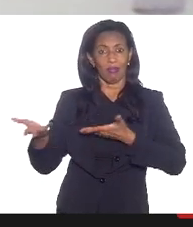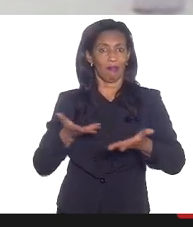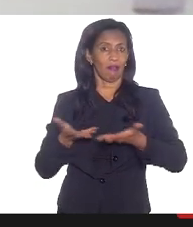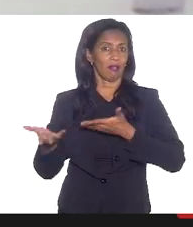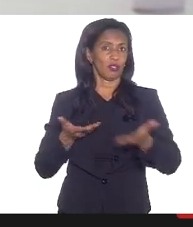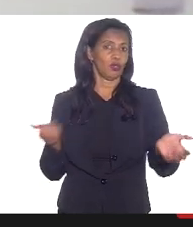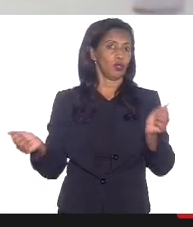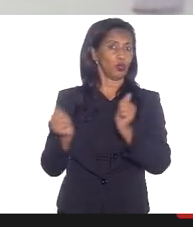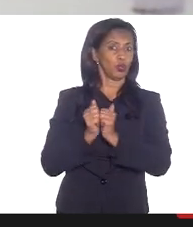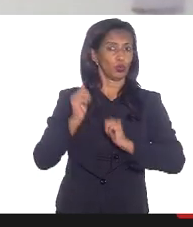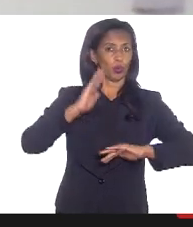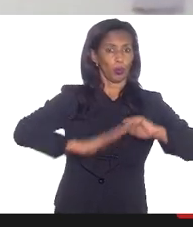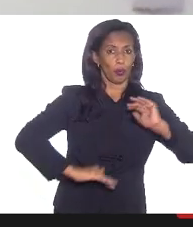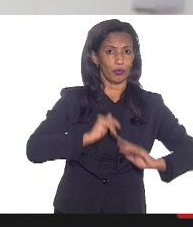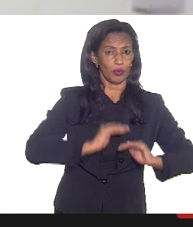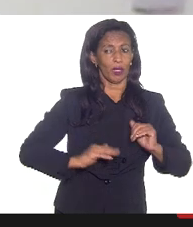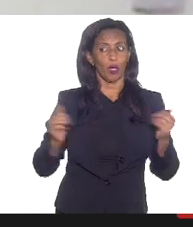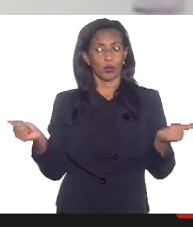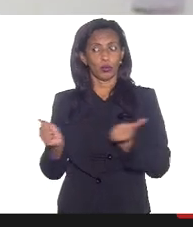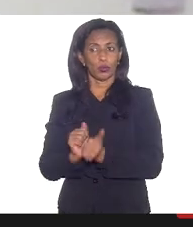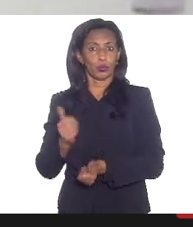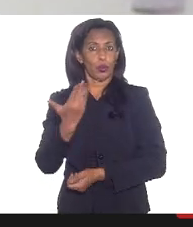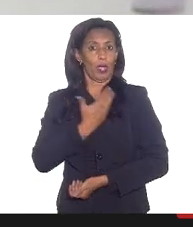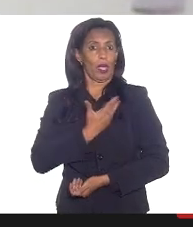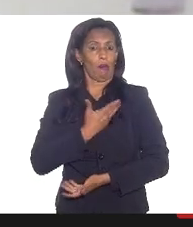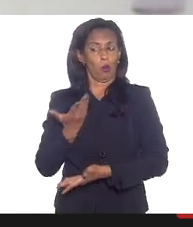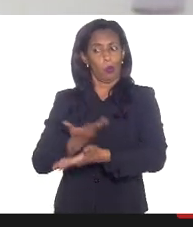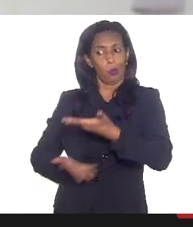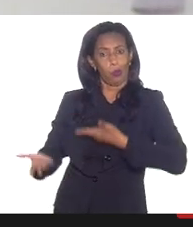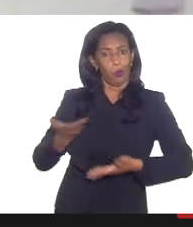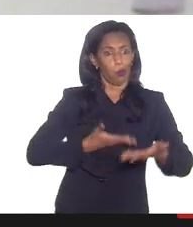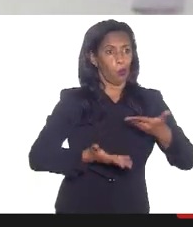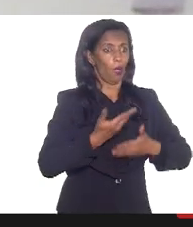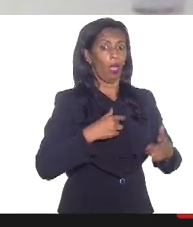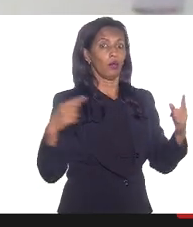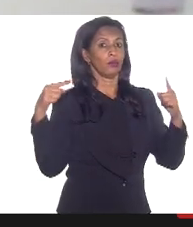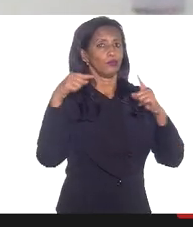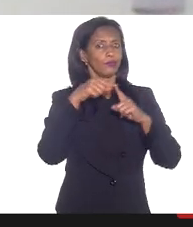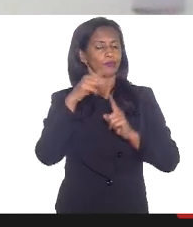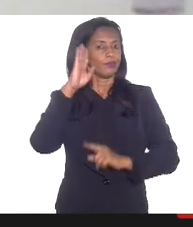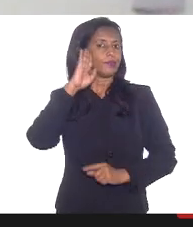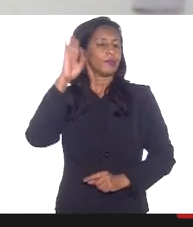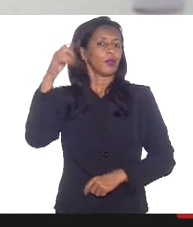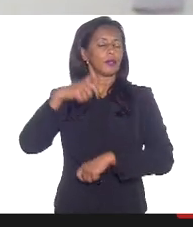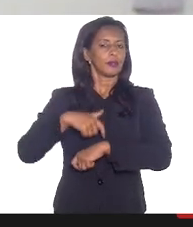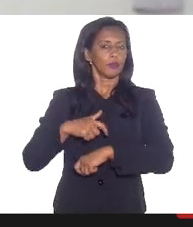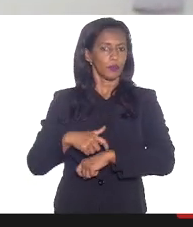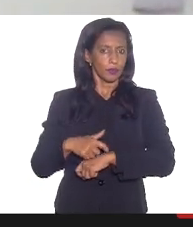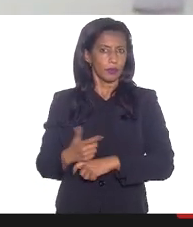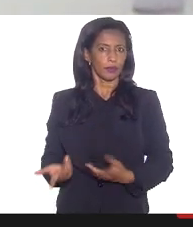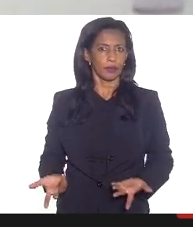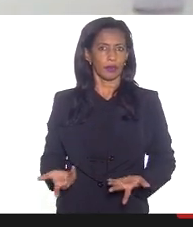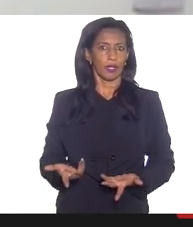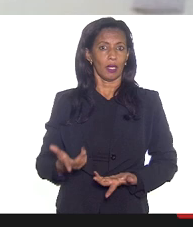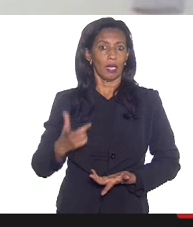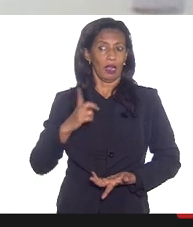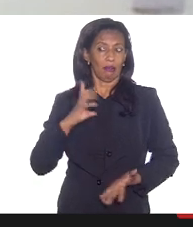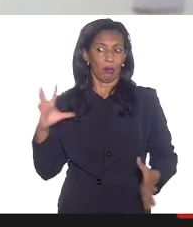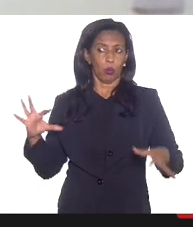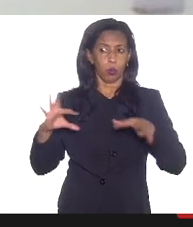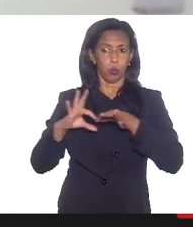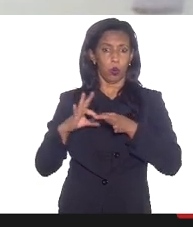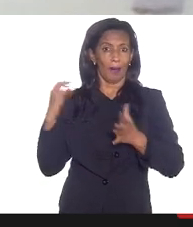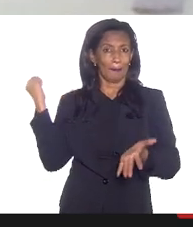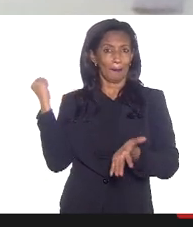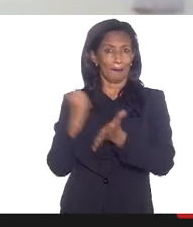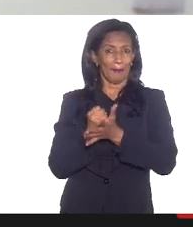educação, interagindo com seus colegas, o que, obviamente, nos coloca como desafio principal desse momento, atenuar o